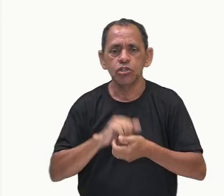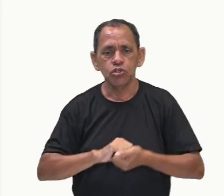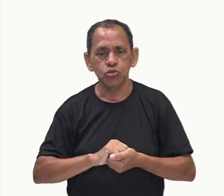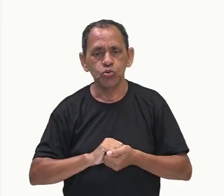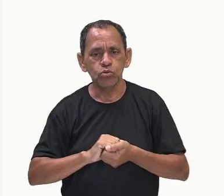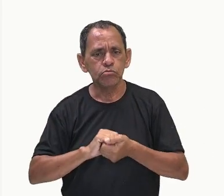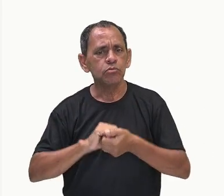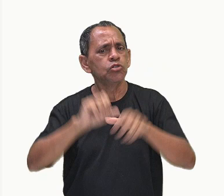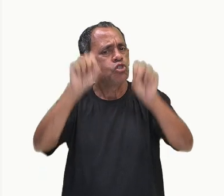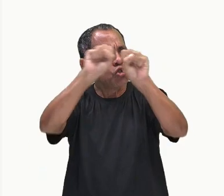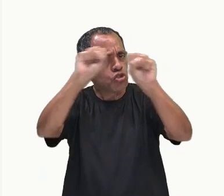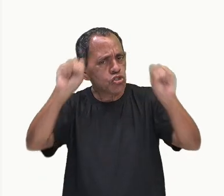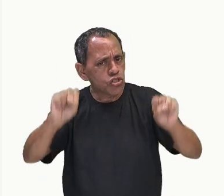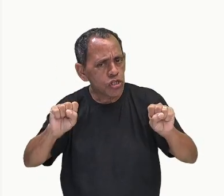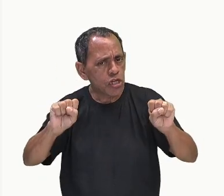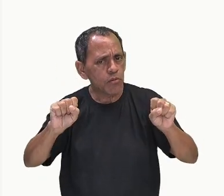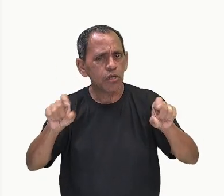eixo,